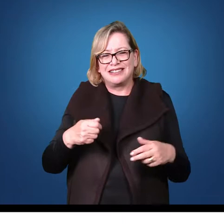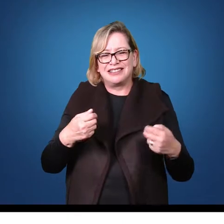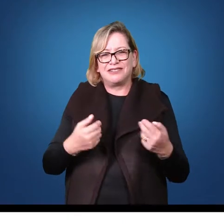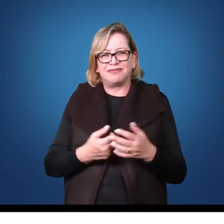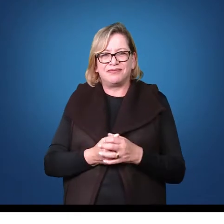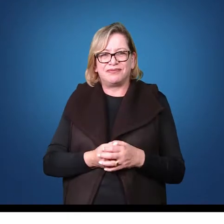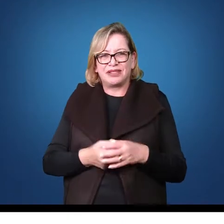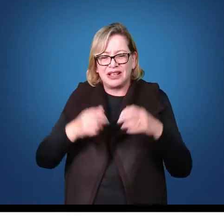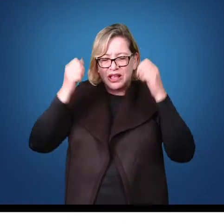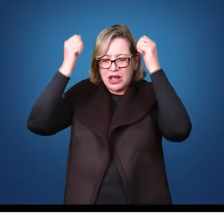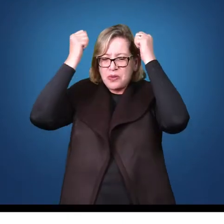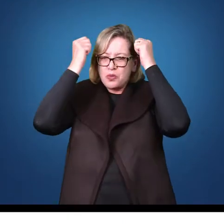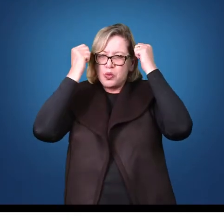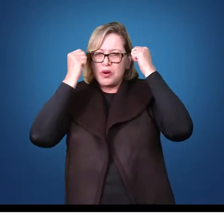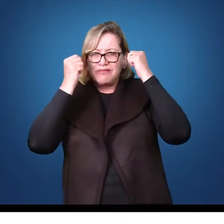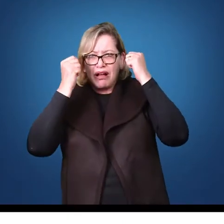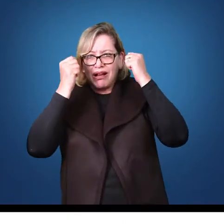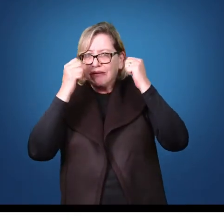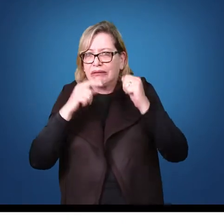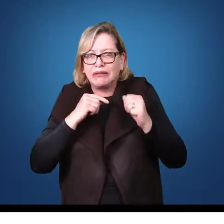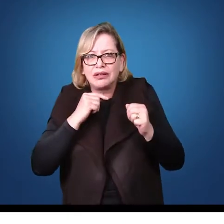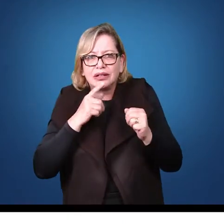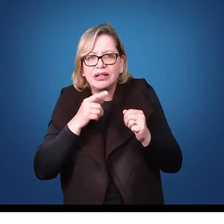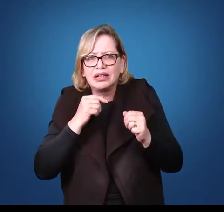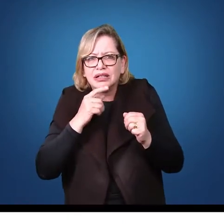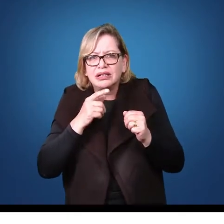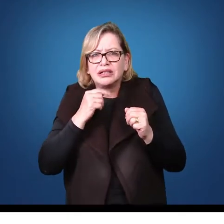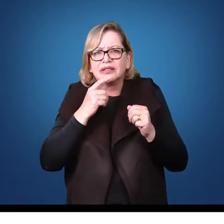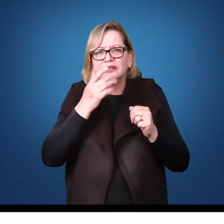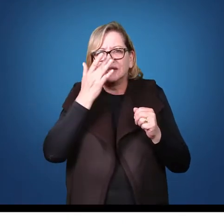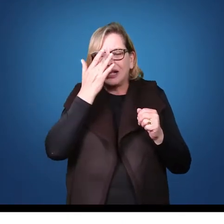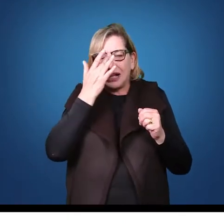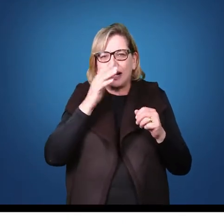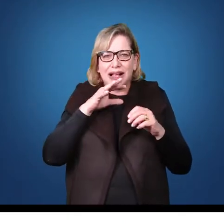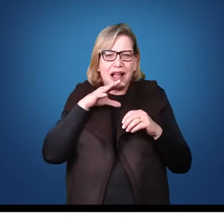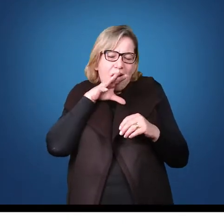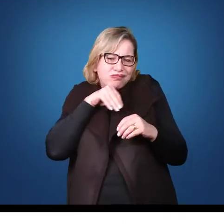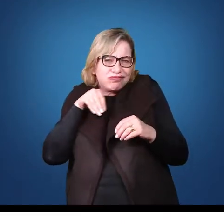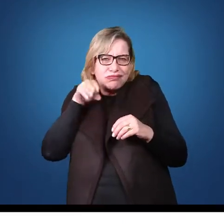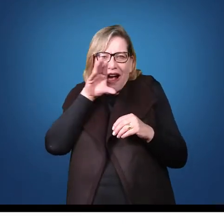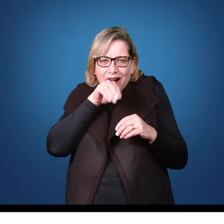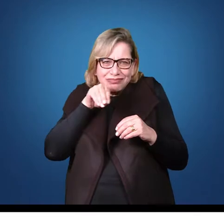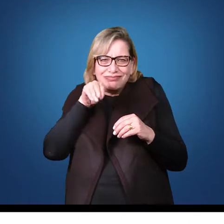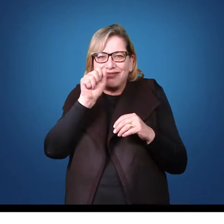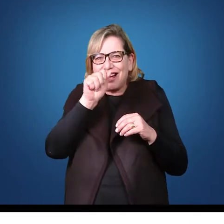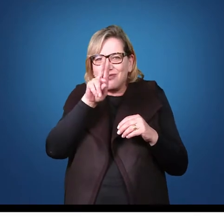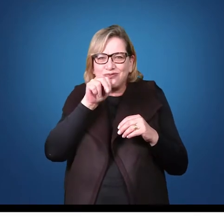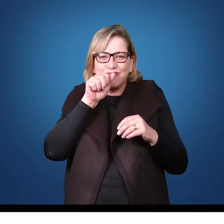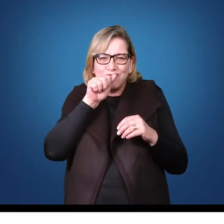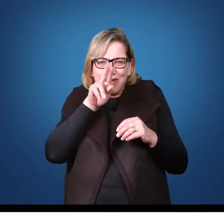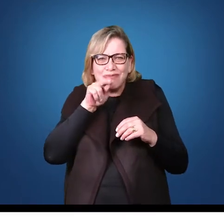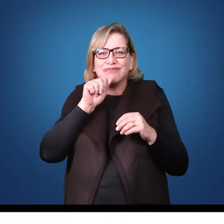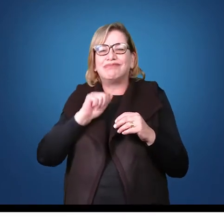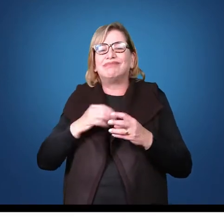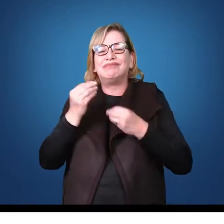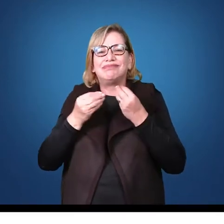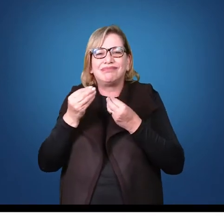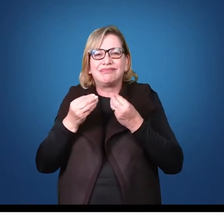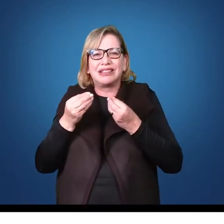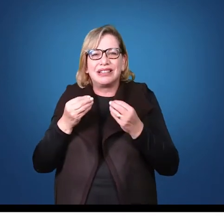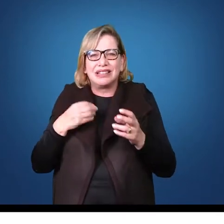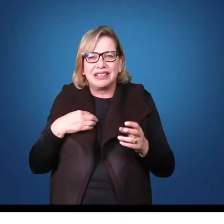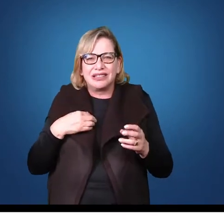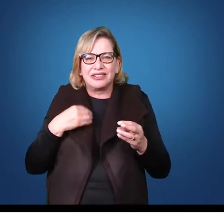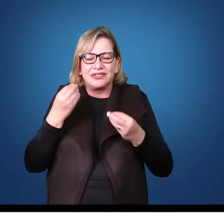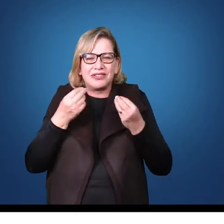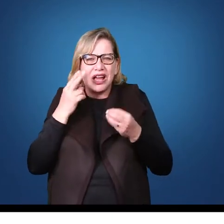Ah. Põe na cabeça, não cabe na cabecinha dela, meu amor? Ah, é? É que parece, acho que talvez mais assim,